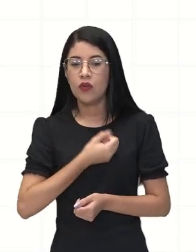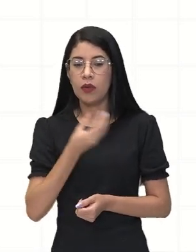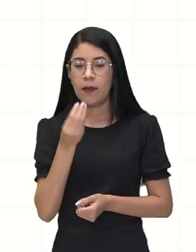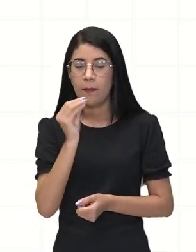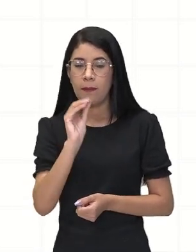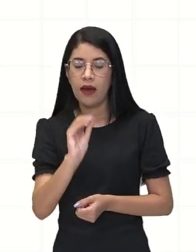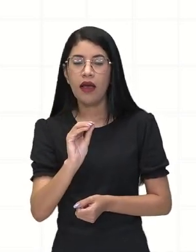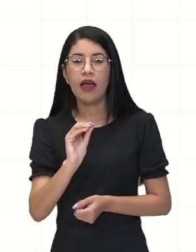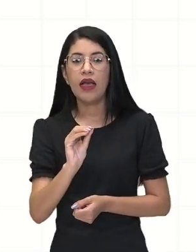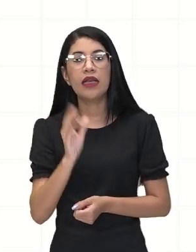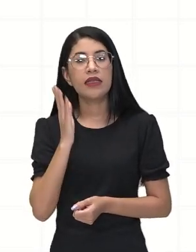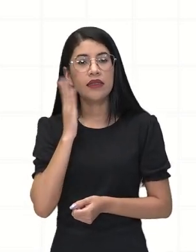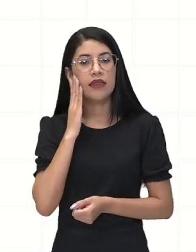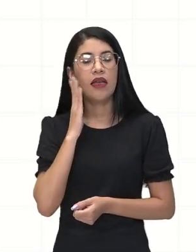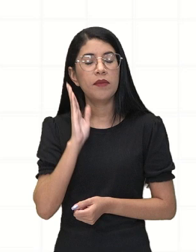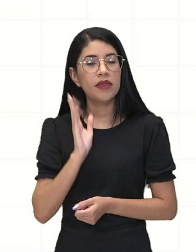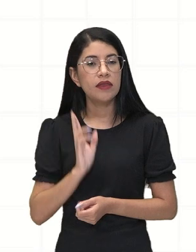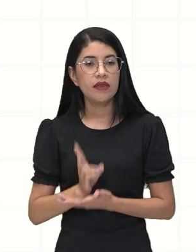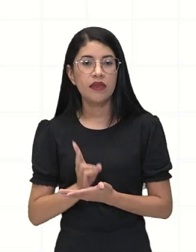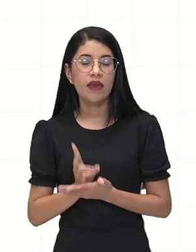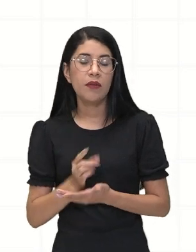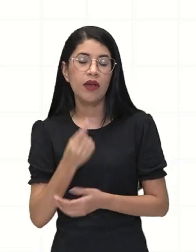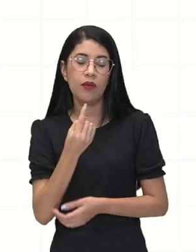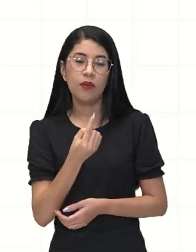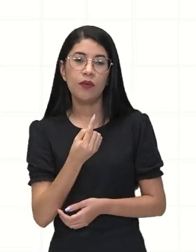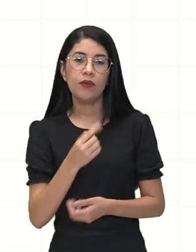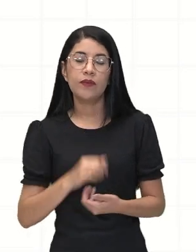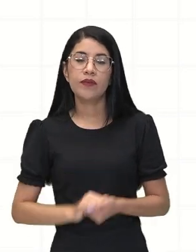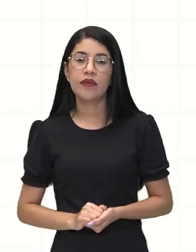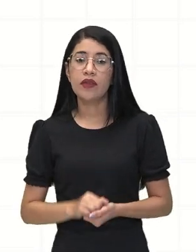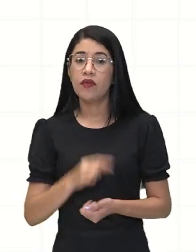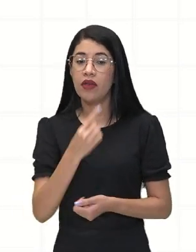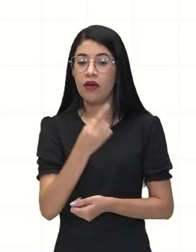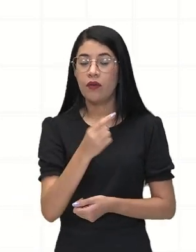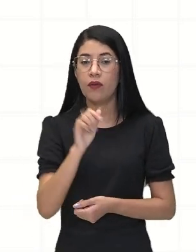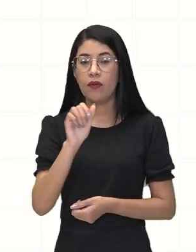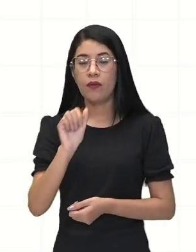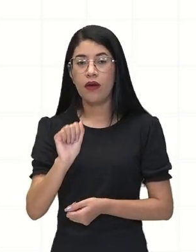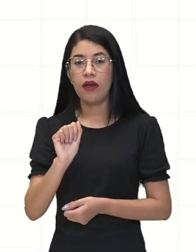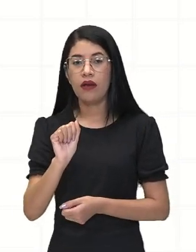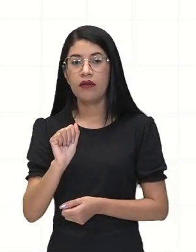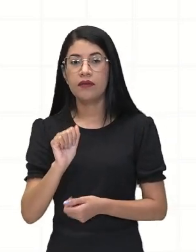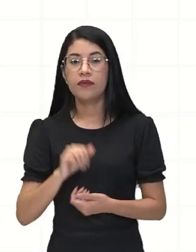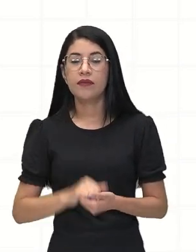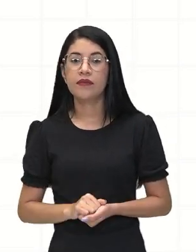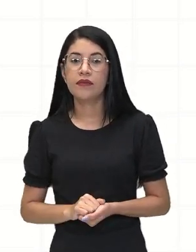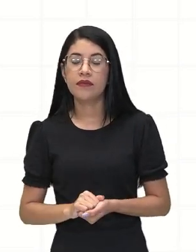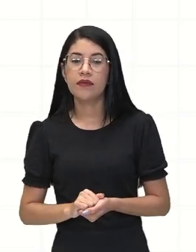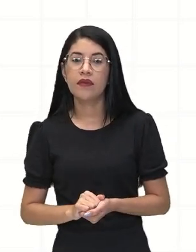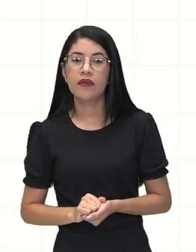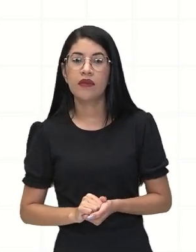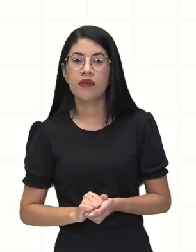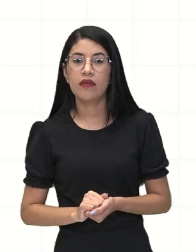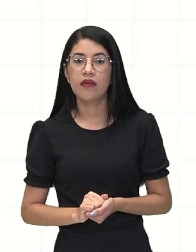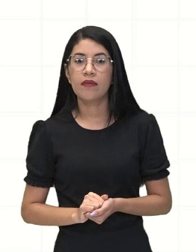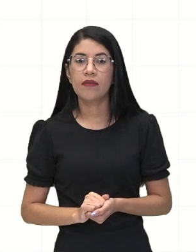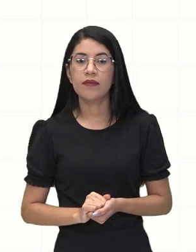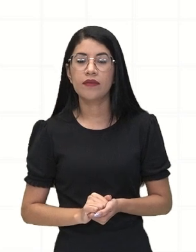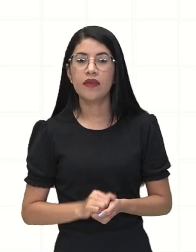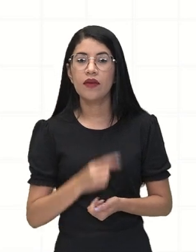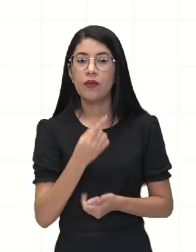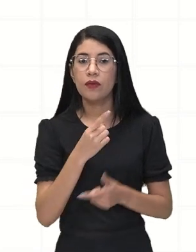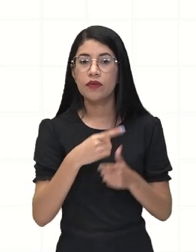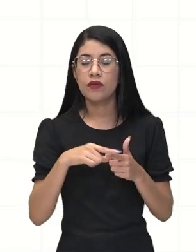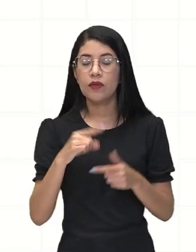da letra, é 1. Então, colocando 1 em evidência, ó, 1 dividido por 1 vai sobrar o a, mais 1 dividido